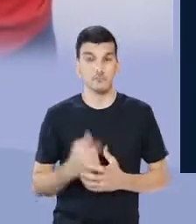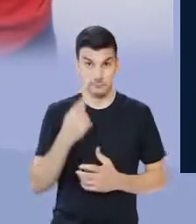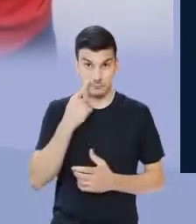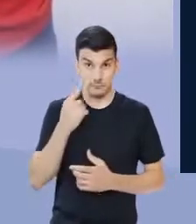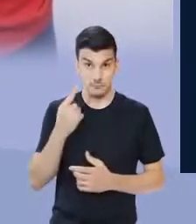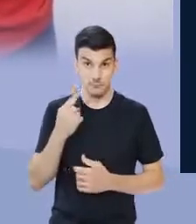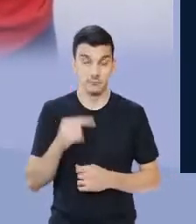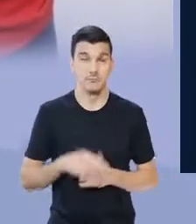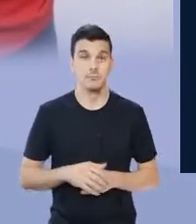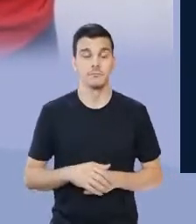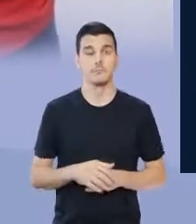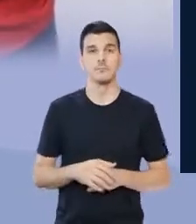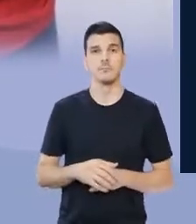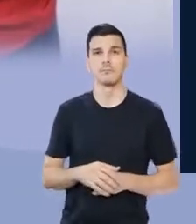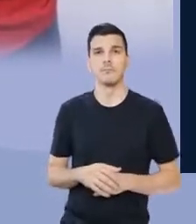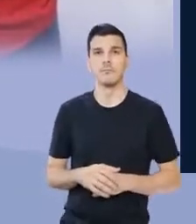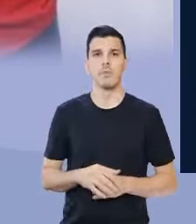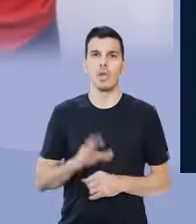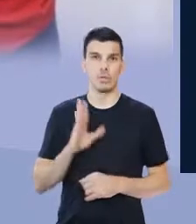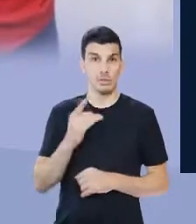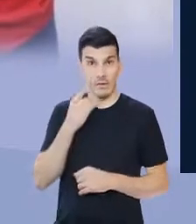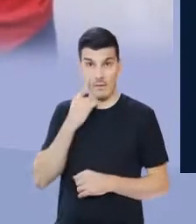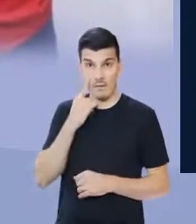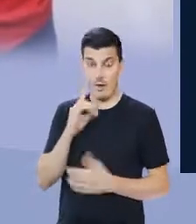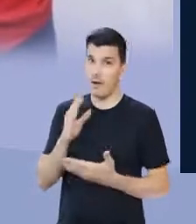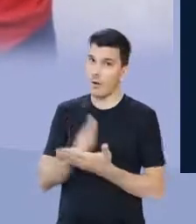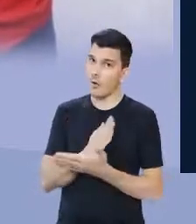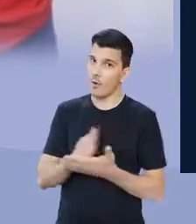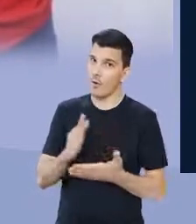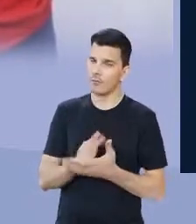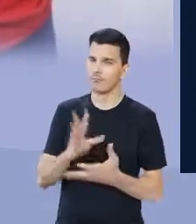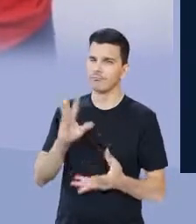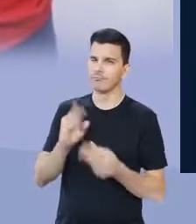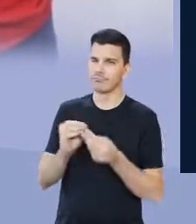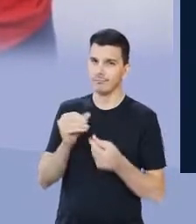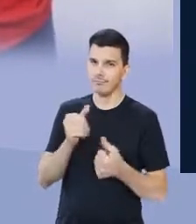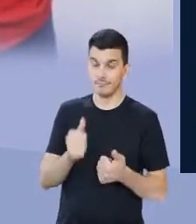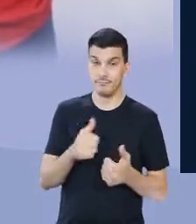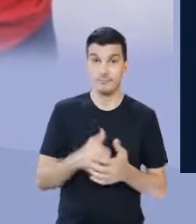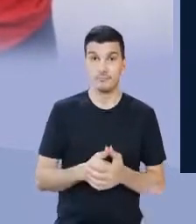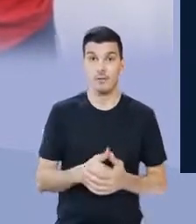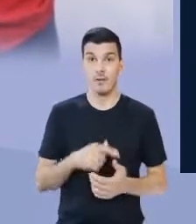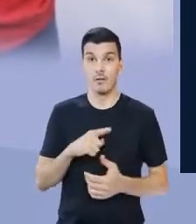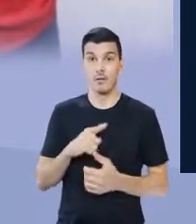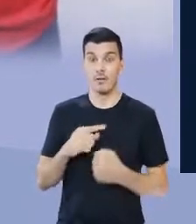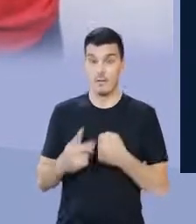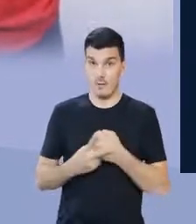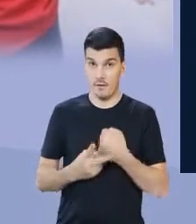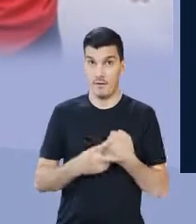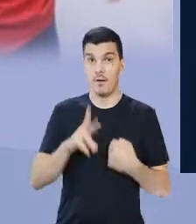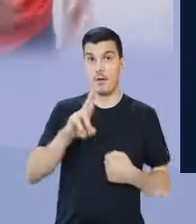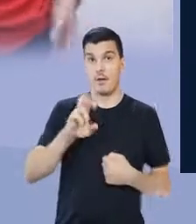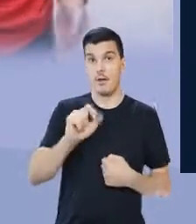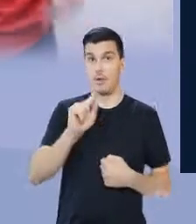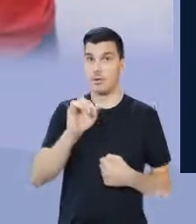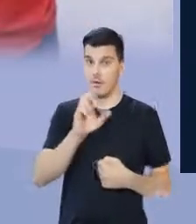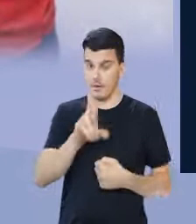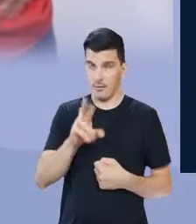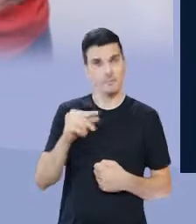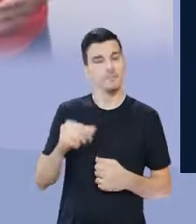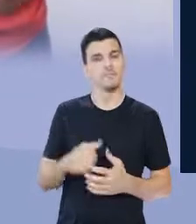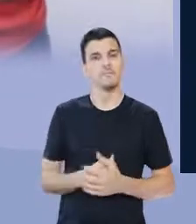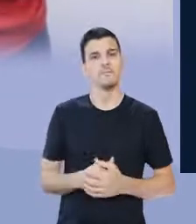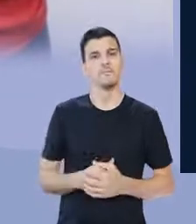é o passado do verbo eat. Então, nós já temos aqui algumas conclusões, certo? Nós temos verbos regulares e temos